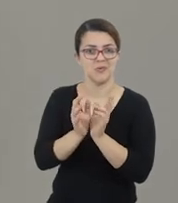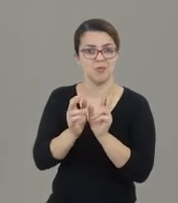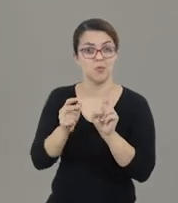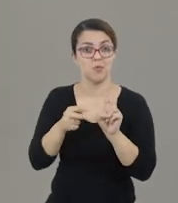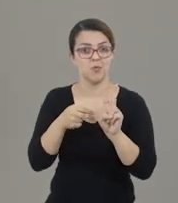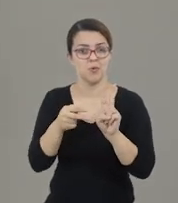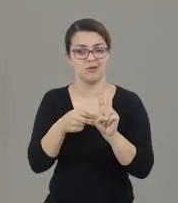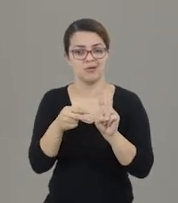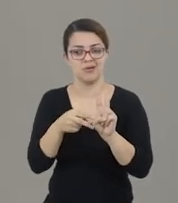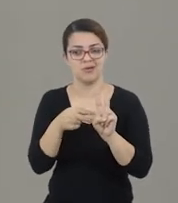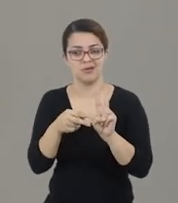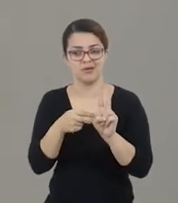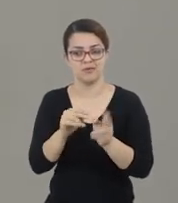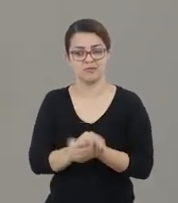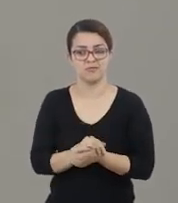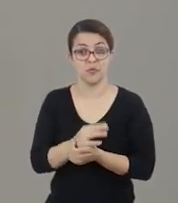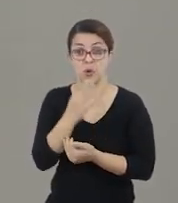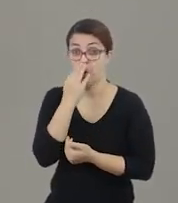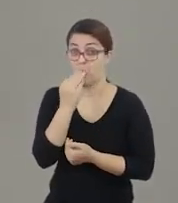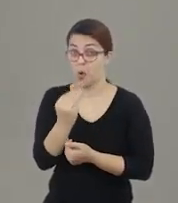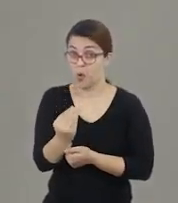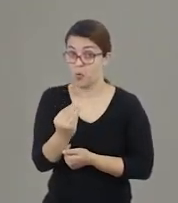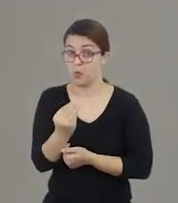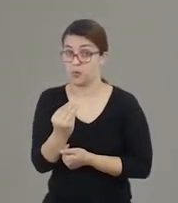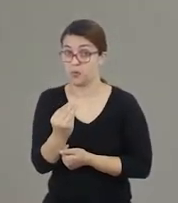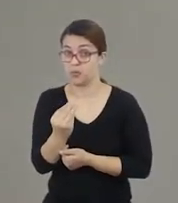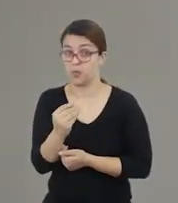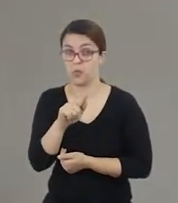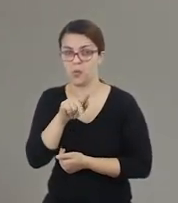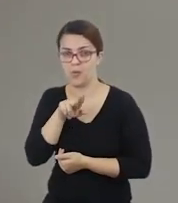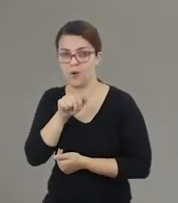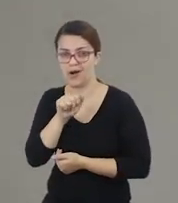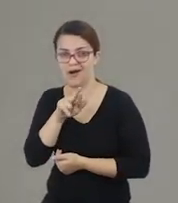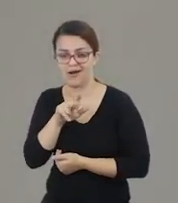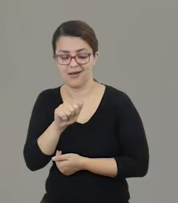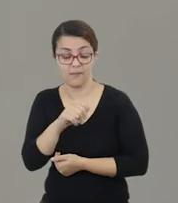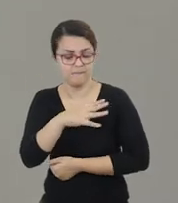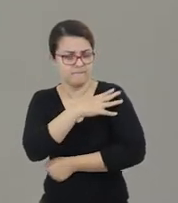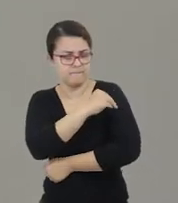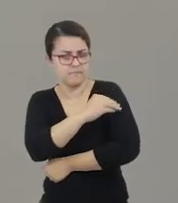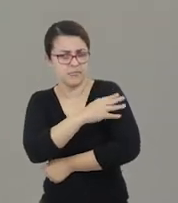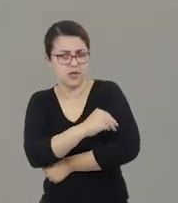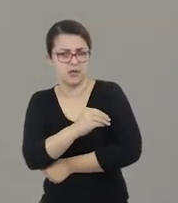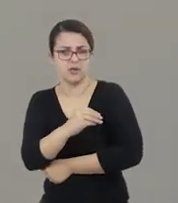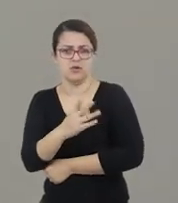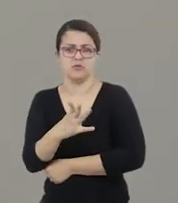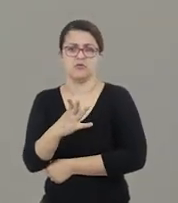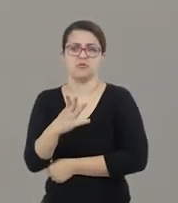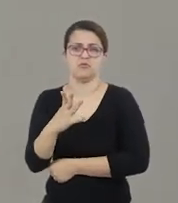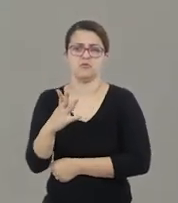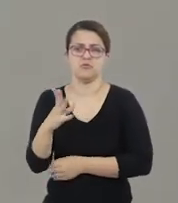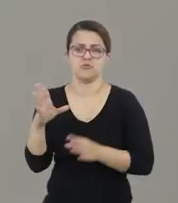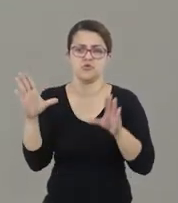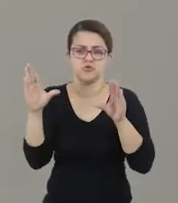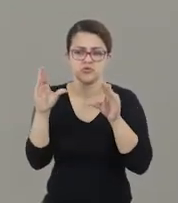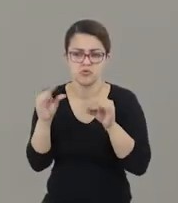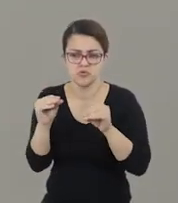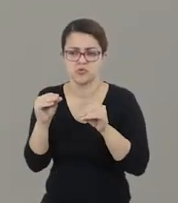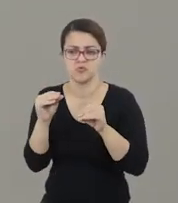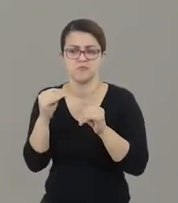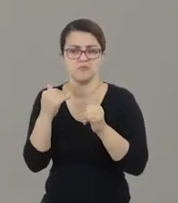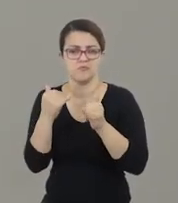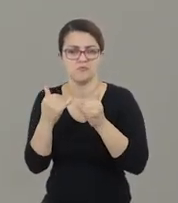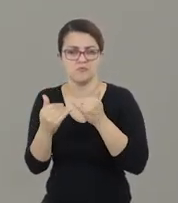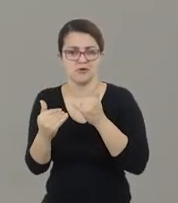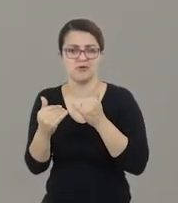lobo, lobo-guará, ele tem uma pelagem assim escura, como se fosse marrom, bem forte, mas por um vermelho. A